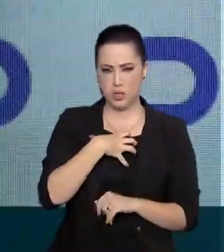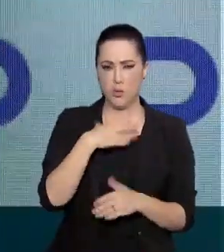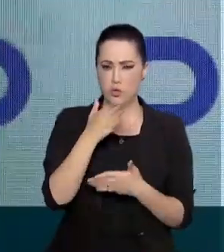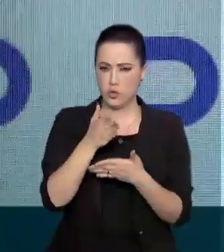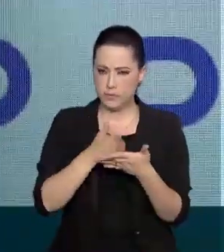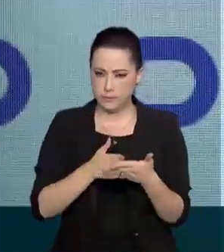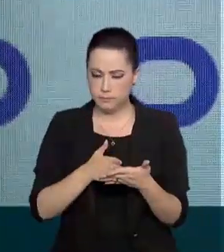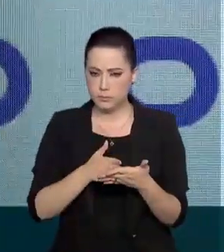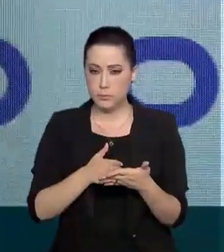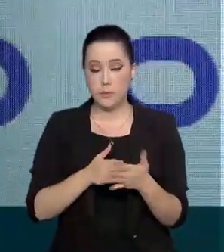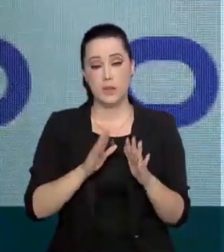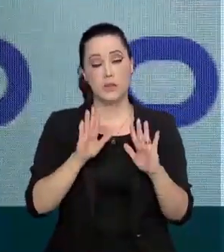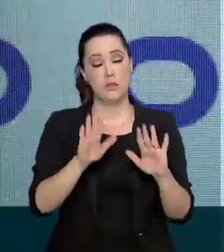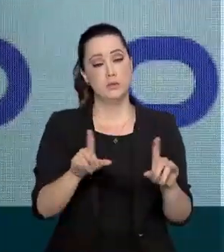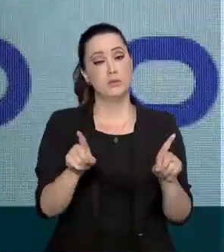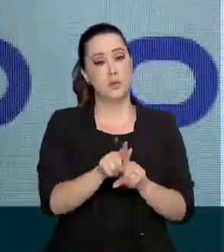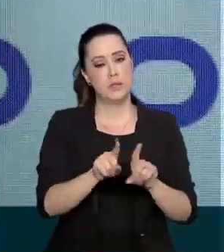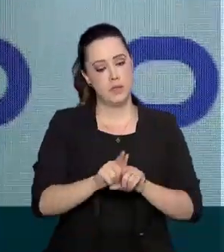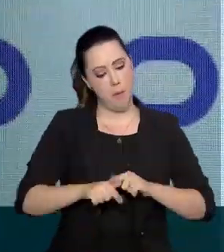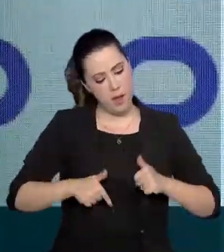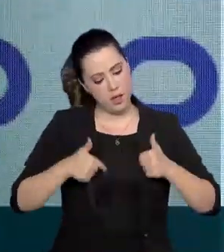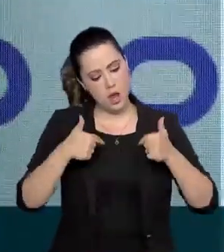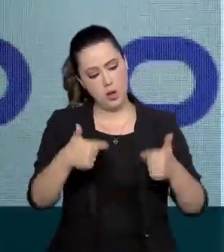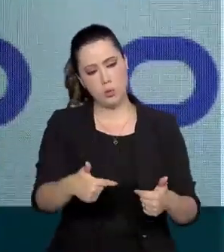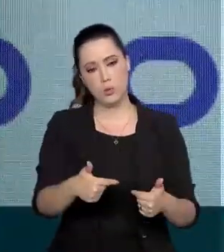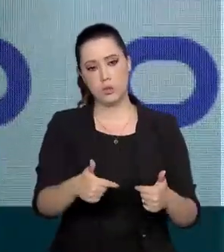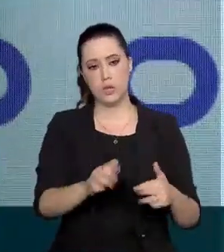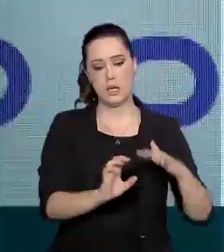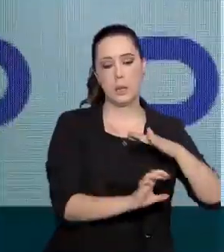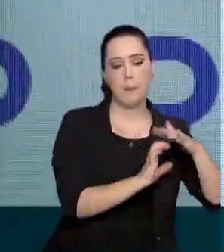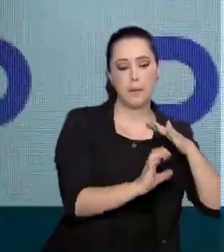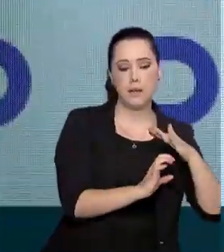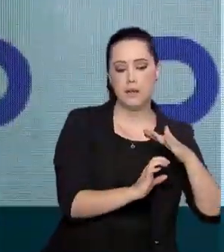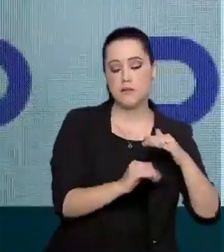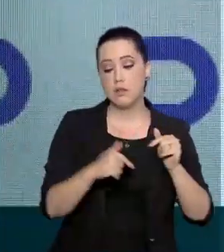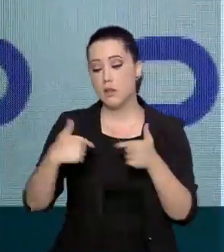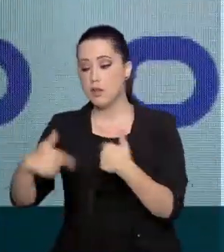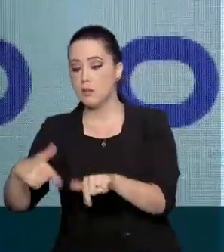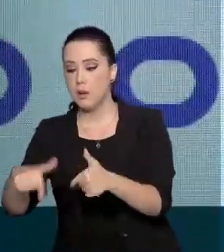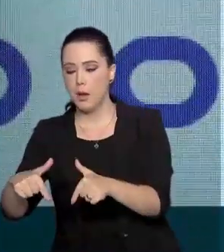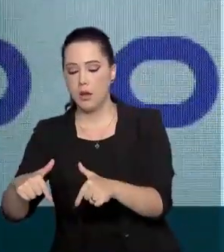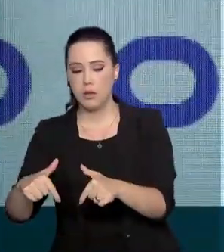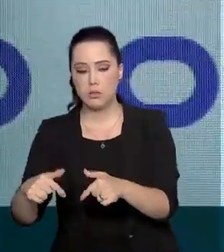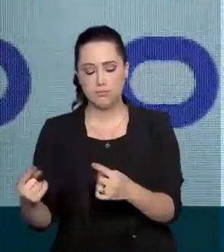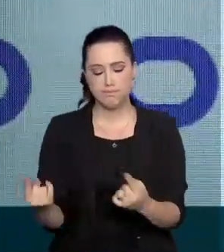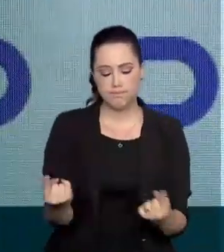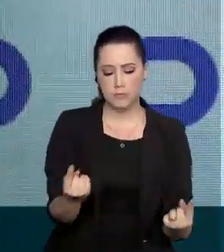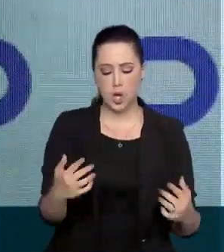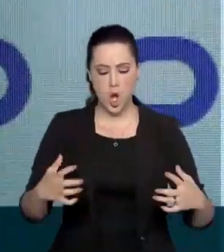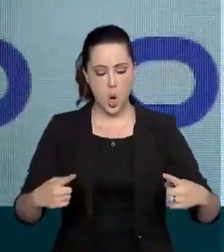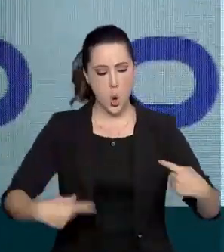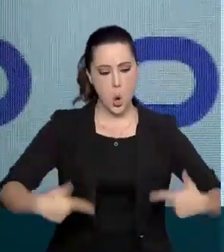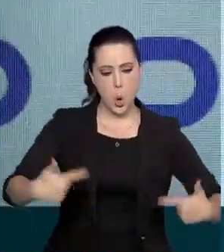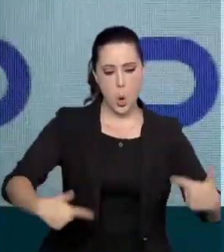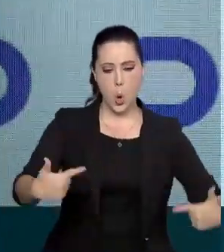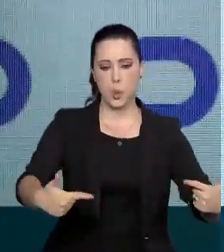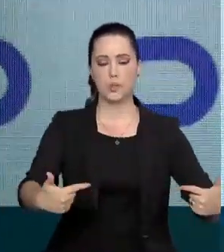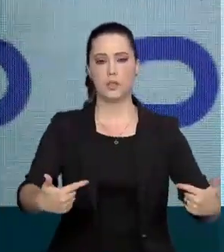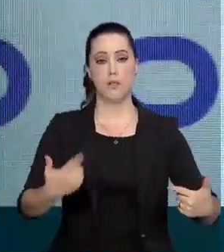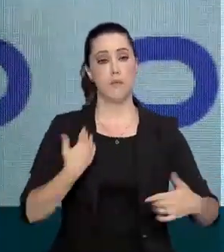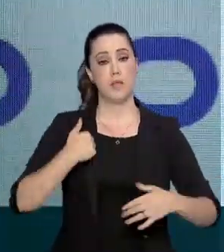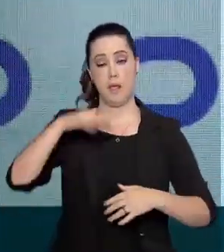na pele, mas também na luta entre patrão e empregado. É mais fácil defender empregado, ter mais